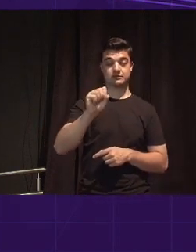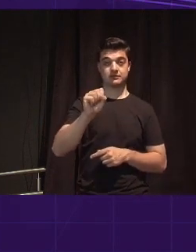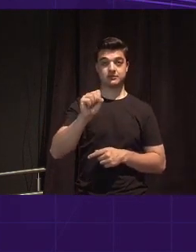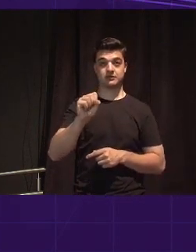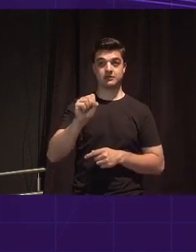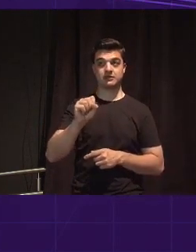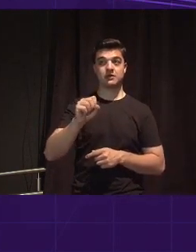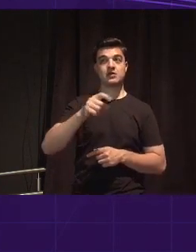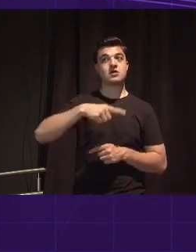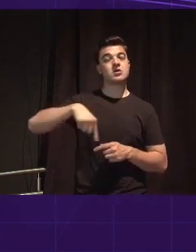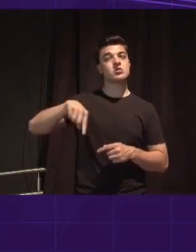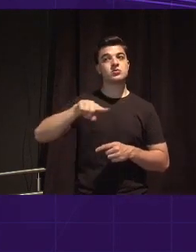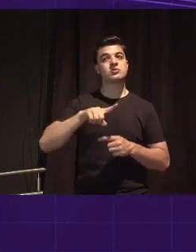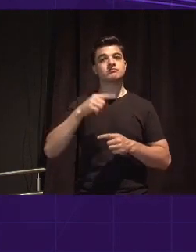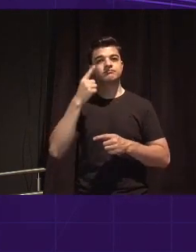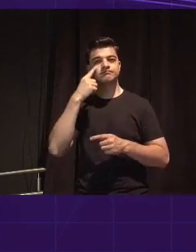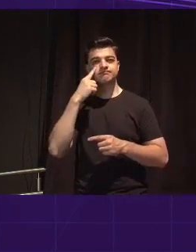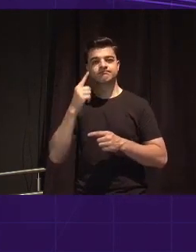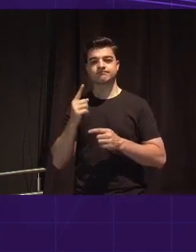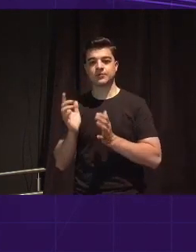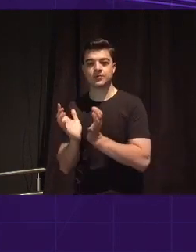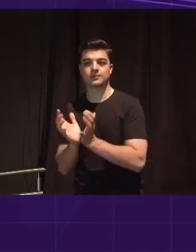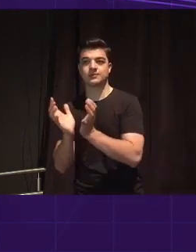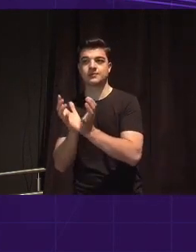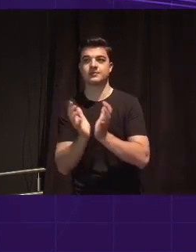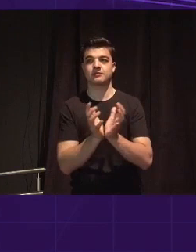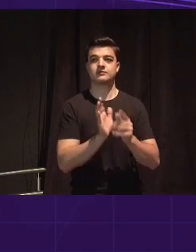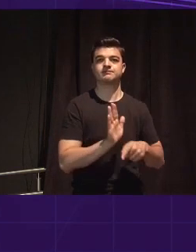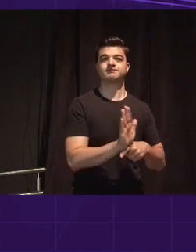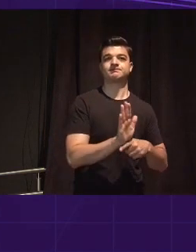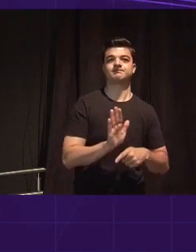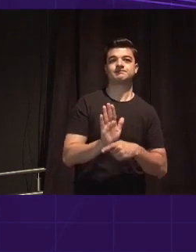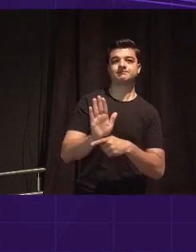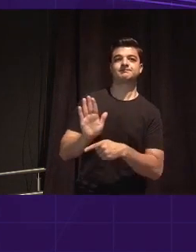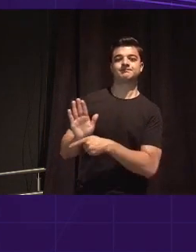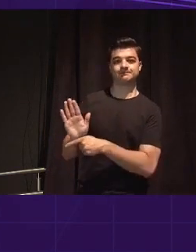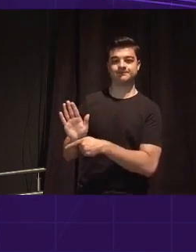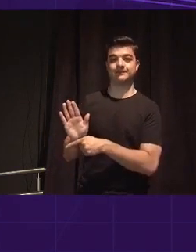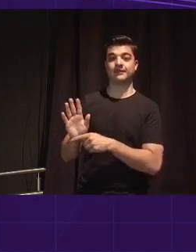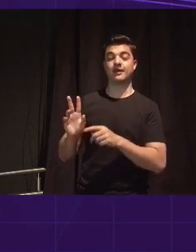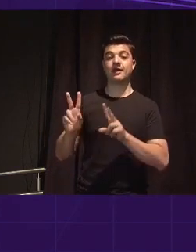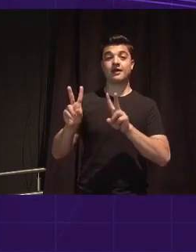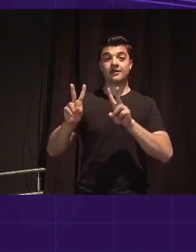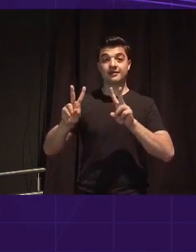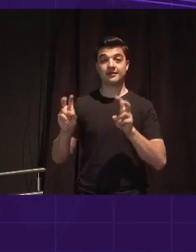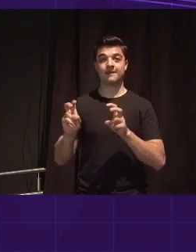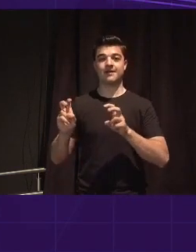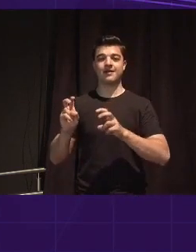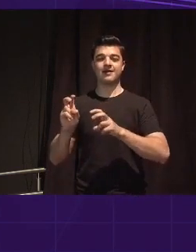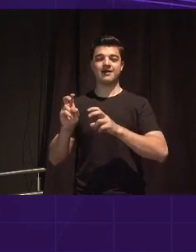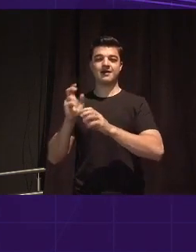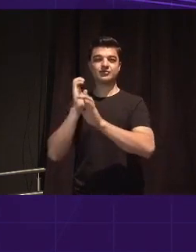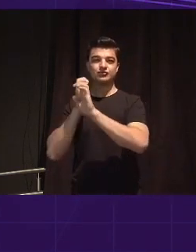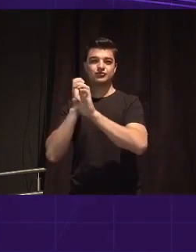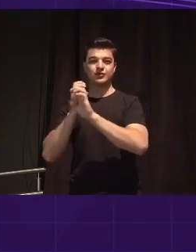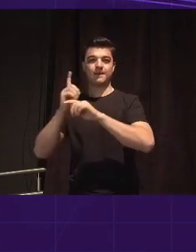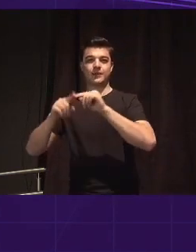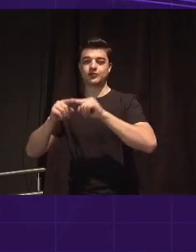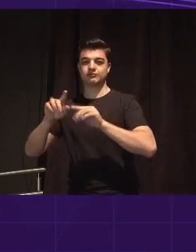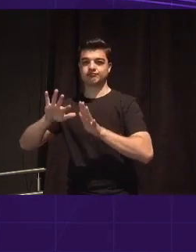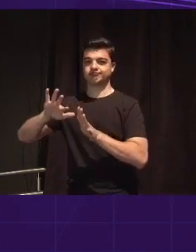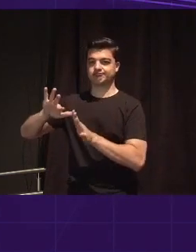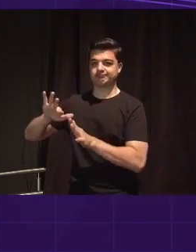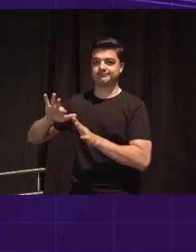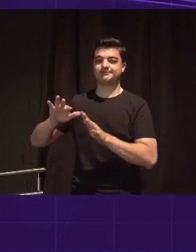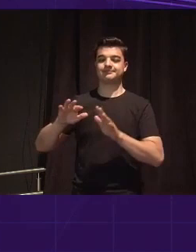nossos times, e podem ver que a gente está saindo um pouquinho aqui do escopo de engenharia e produto, né? Mas a gente está falando de áreas e times de RD Station